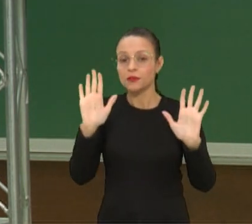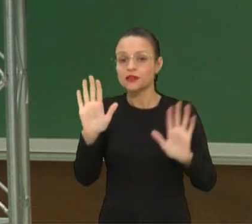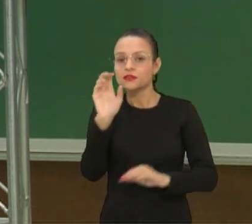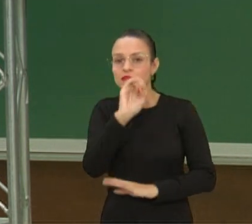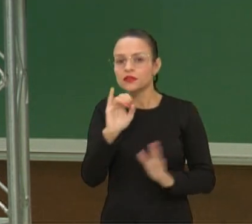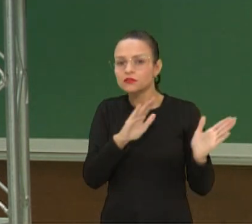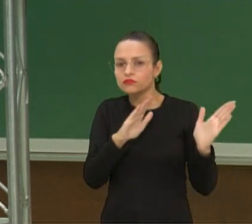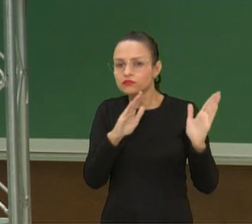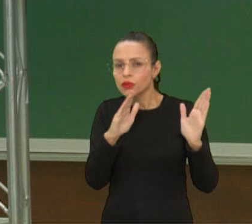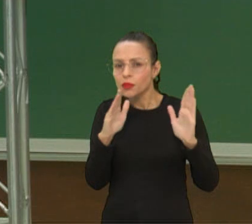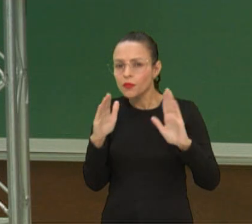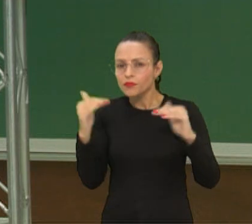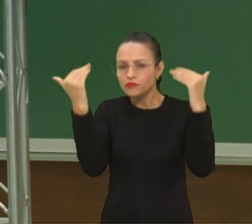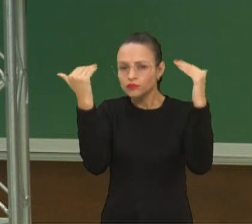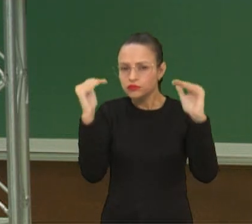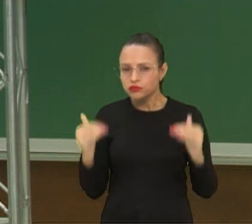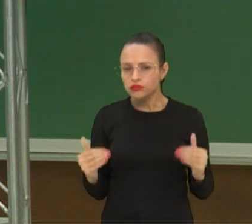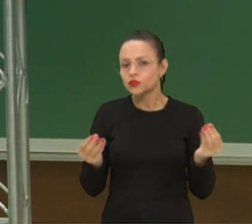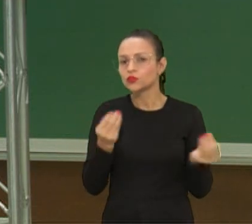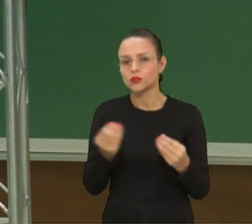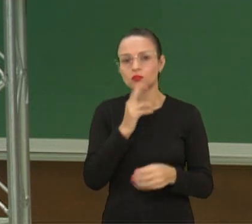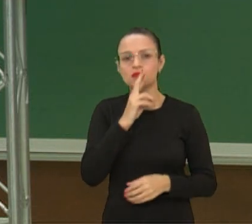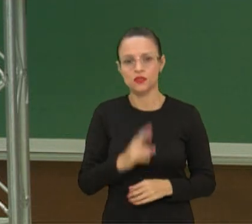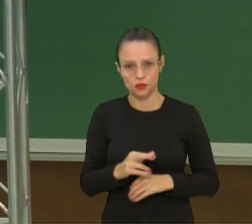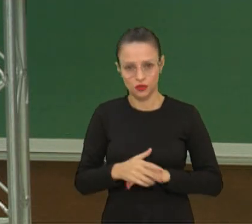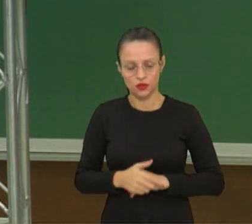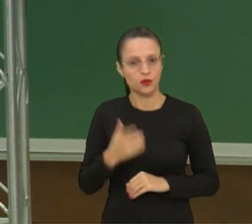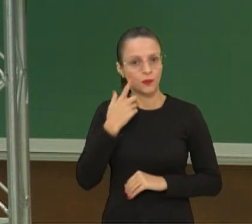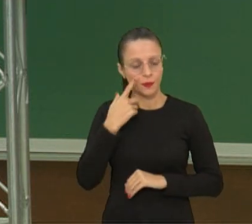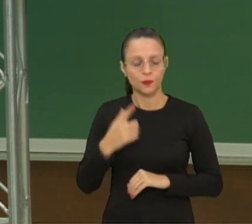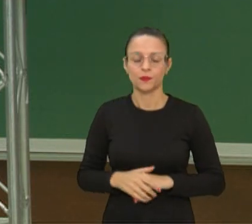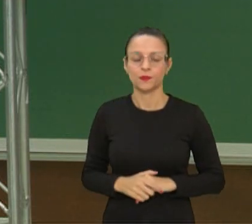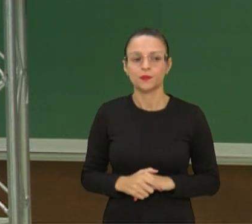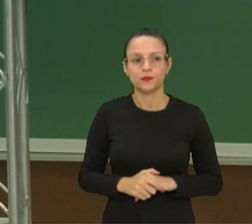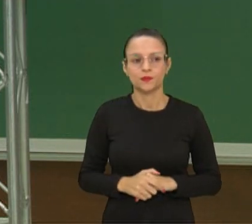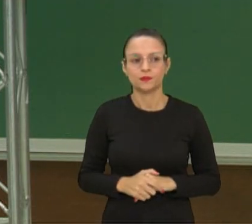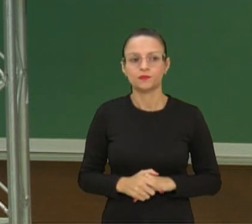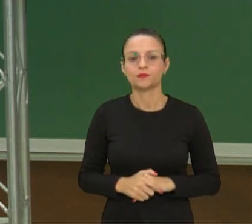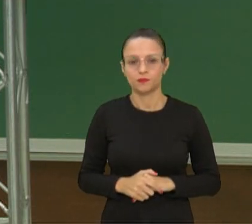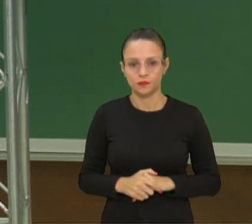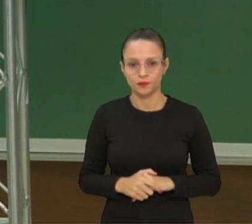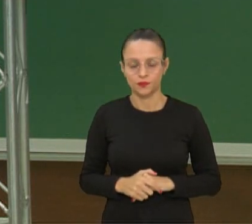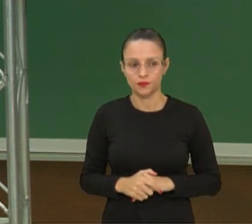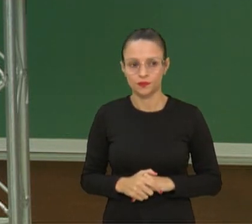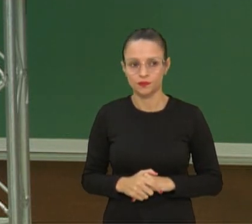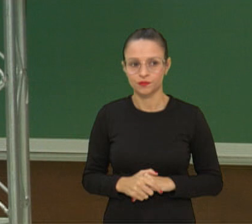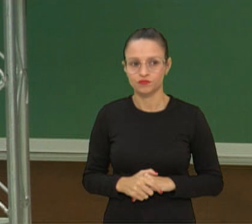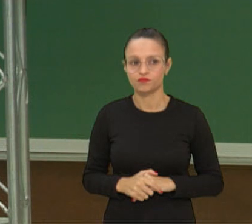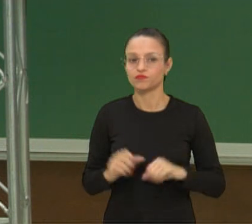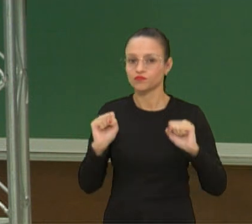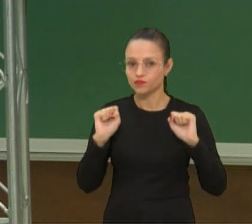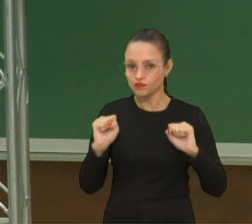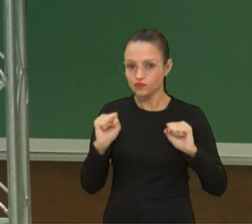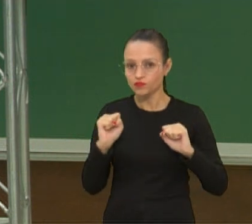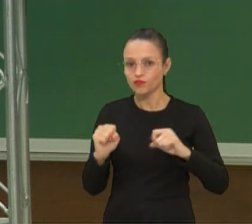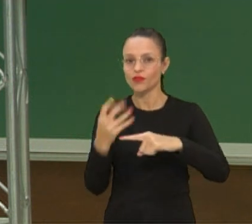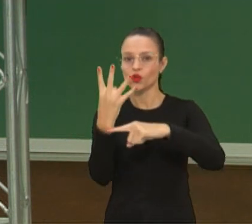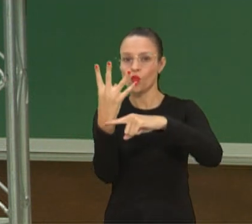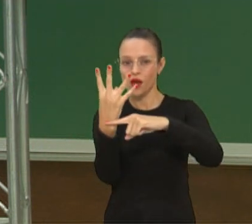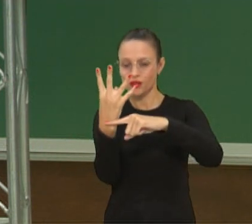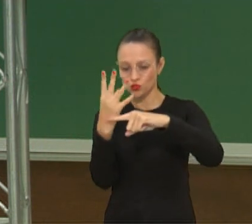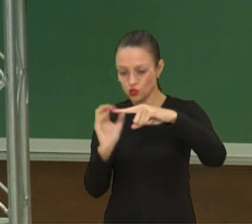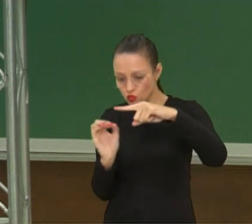o processo da equação, como é que eu resolvo? Vamos conferir. Então, ó, você pode colocar o 1 embaixo do